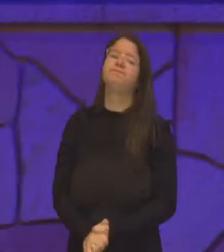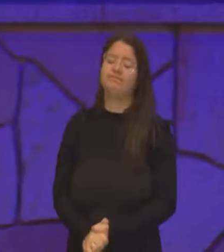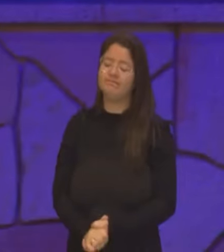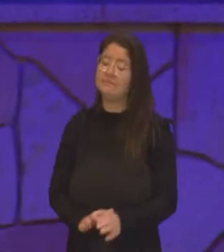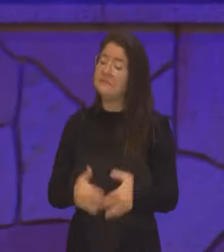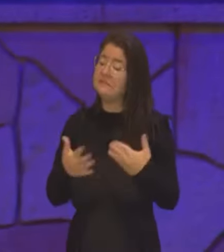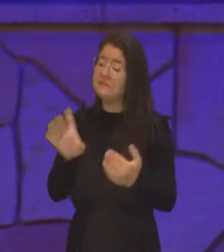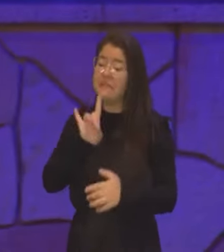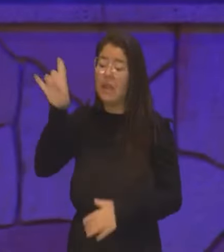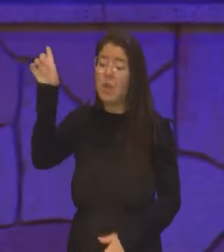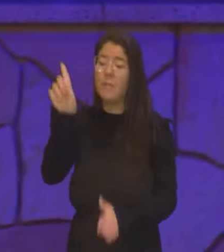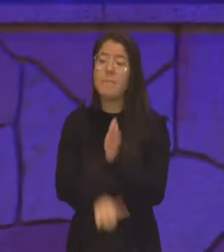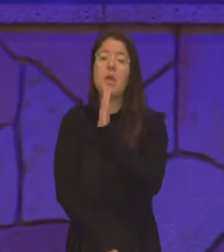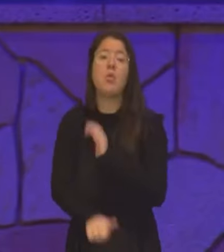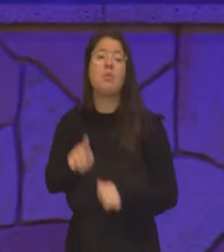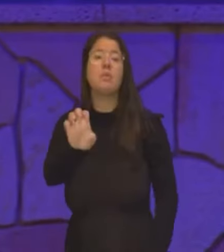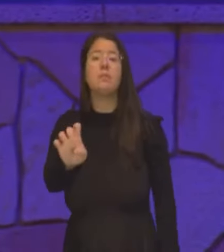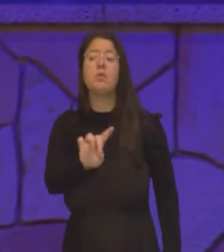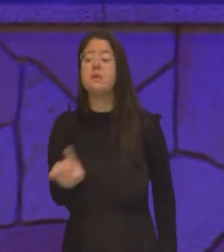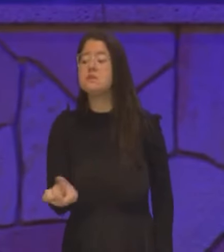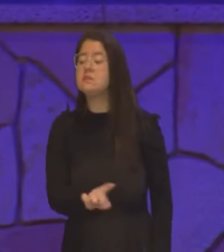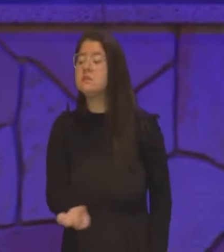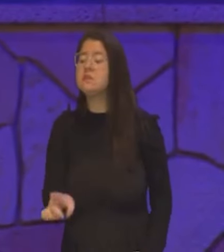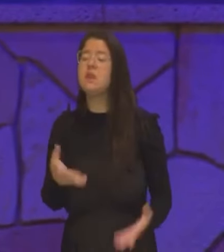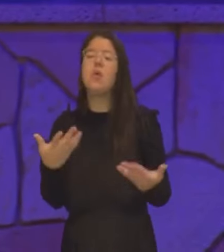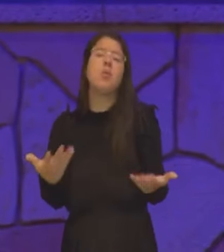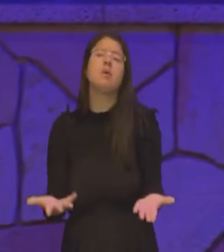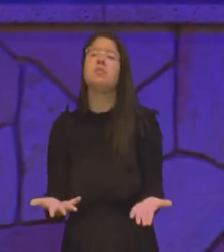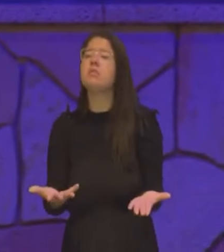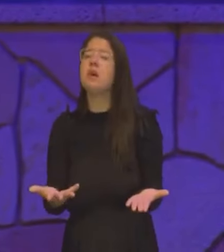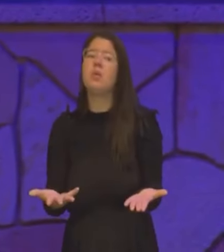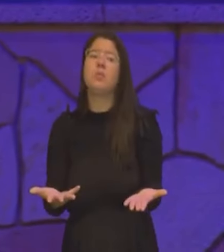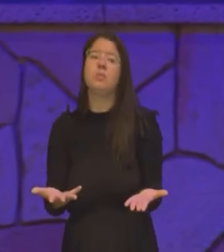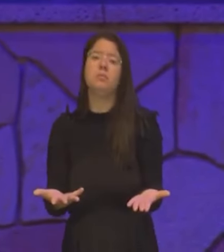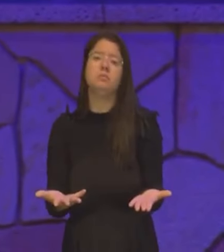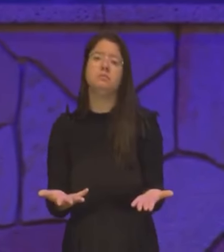E Deus pergunta para Ezequiel: porventura